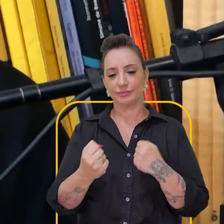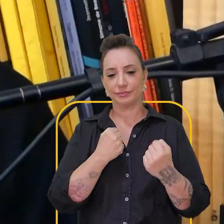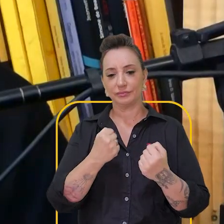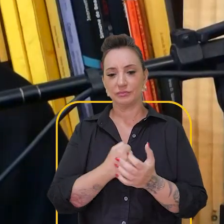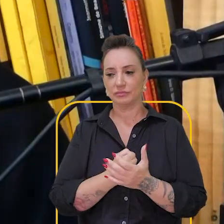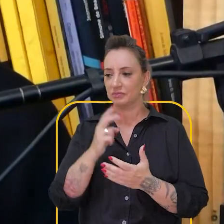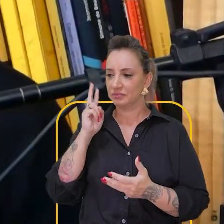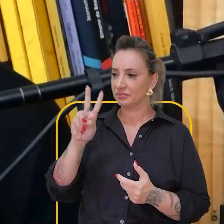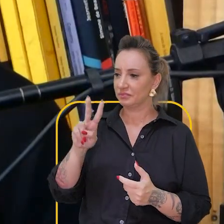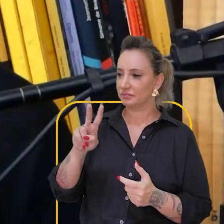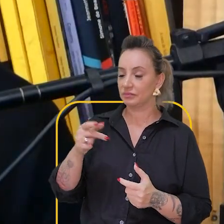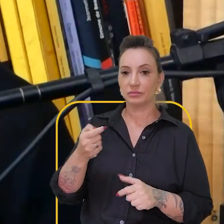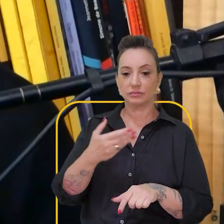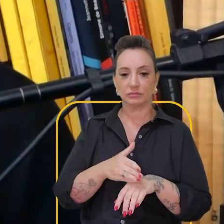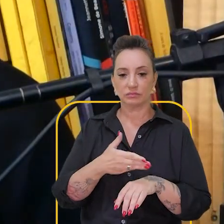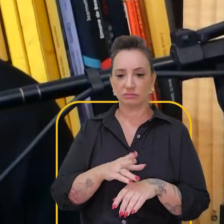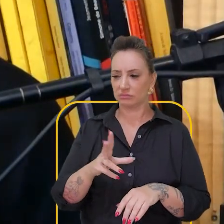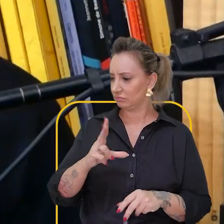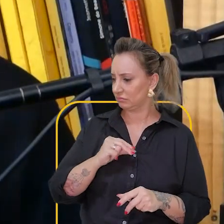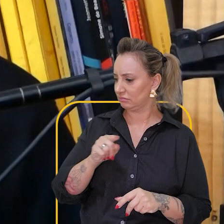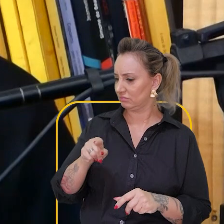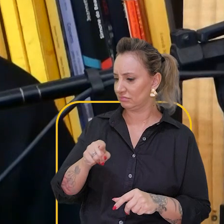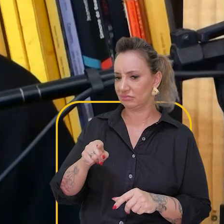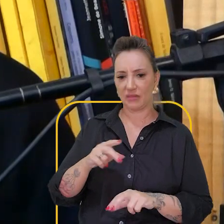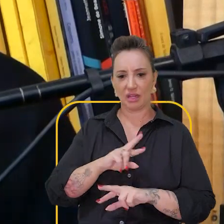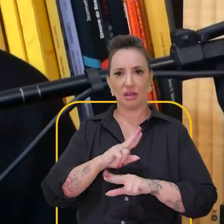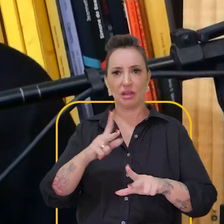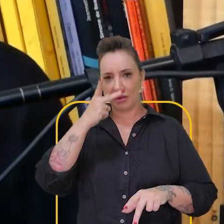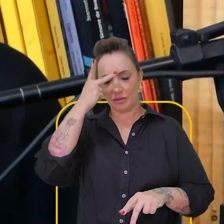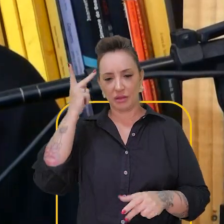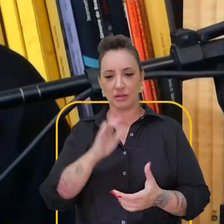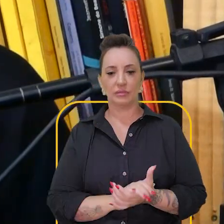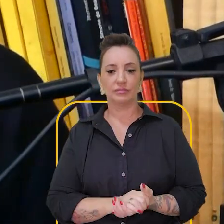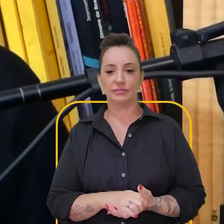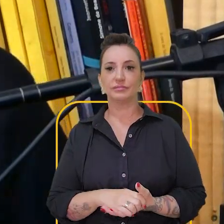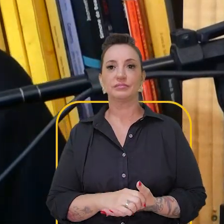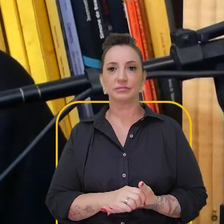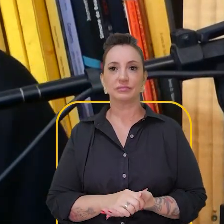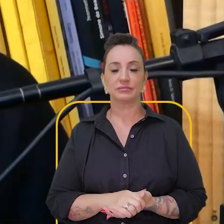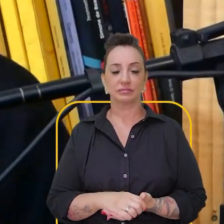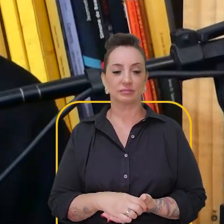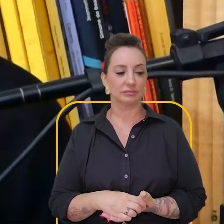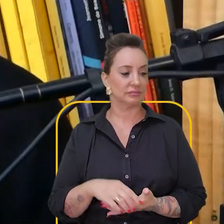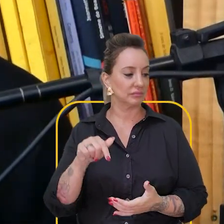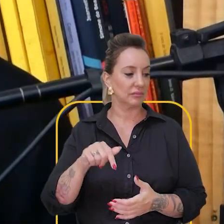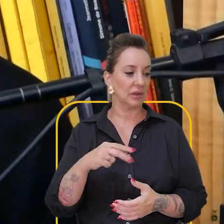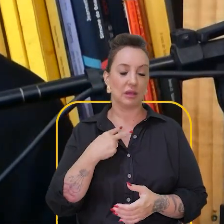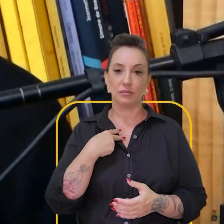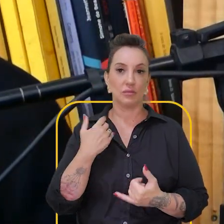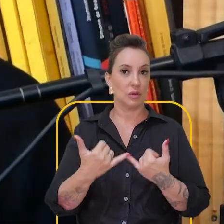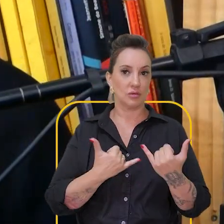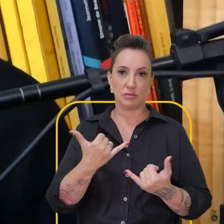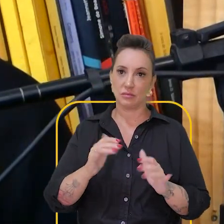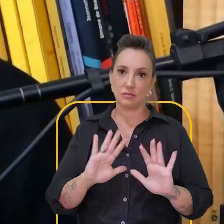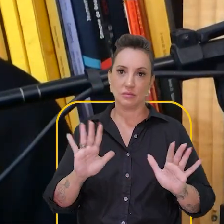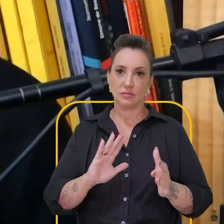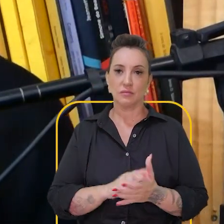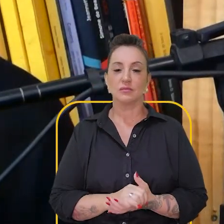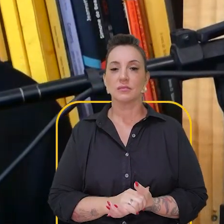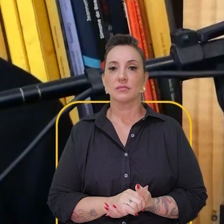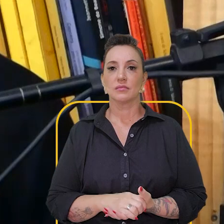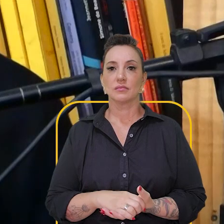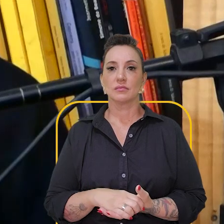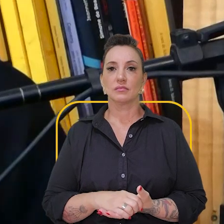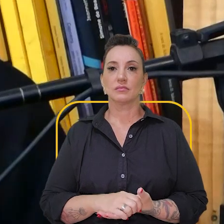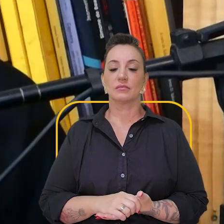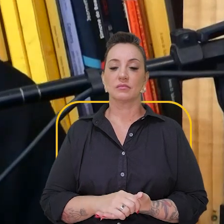falei não aqui eu não posso brincar e tal e assim não tentando não desviar muito do assunto o que que acontece eu sempre